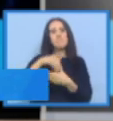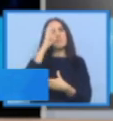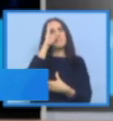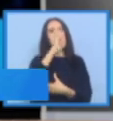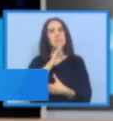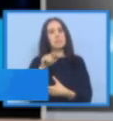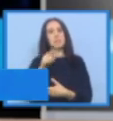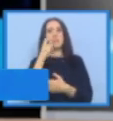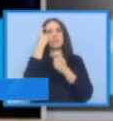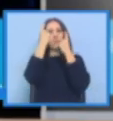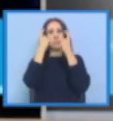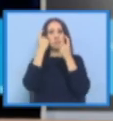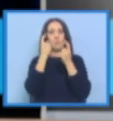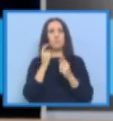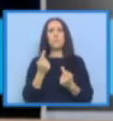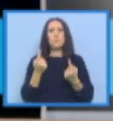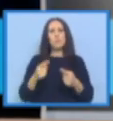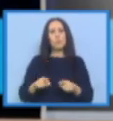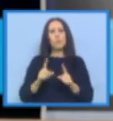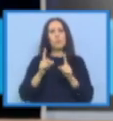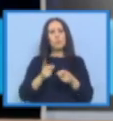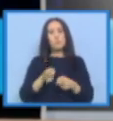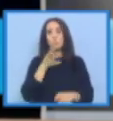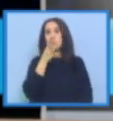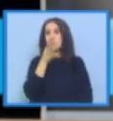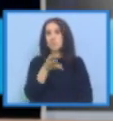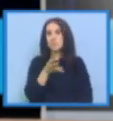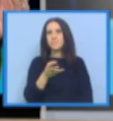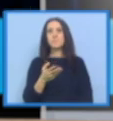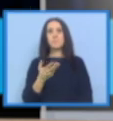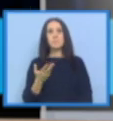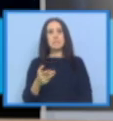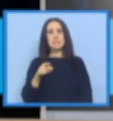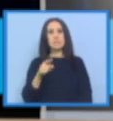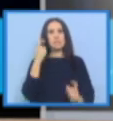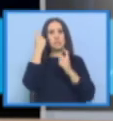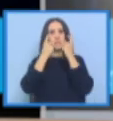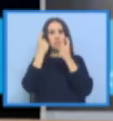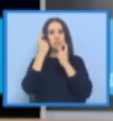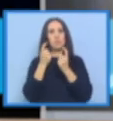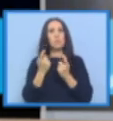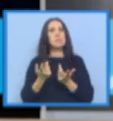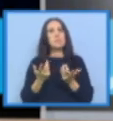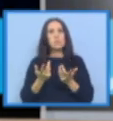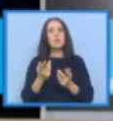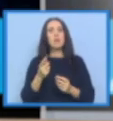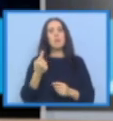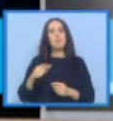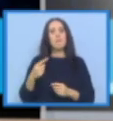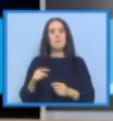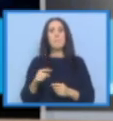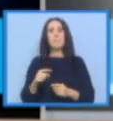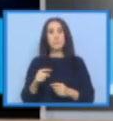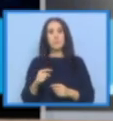desta reflexão. Queria só começar por dizer que esta reflexão é feita com base